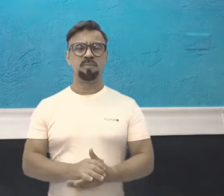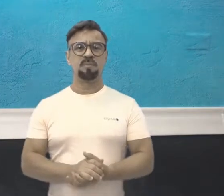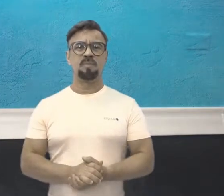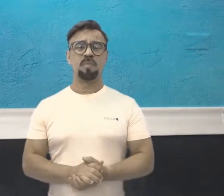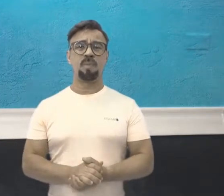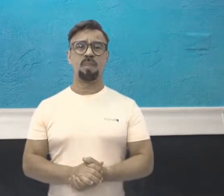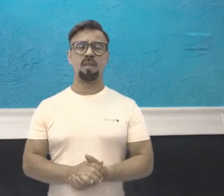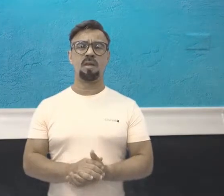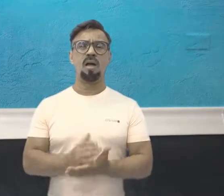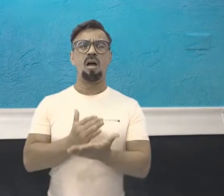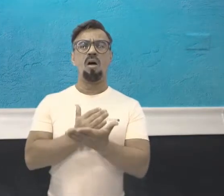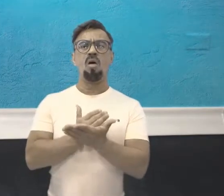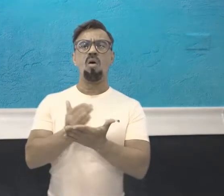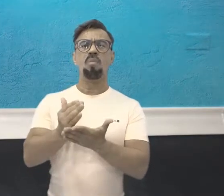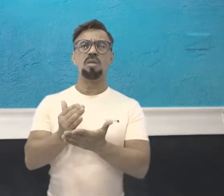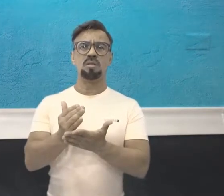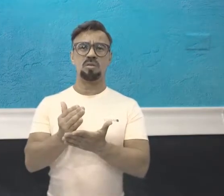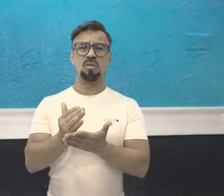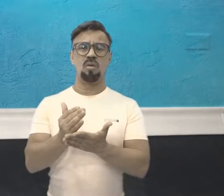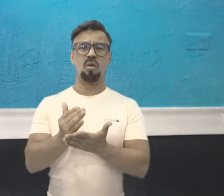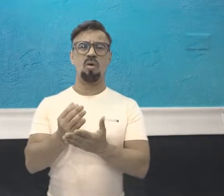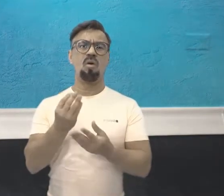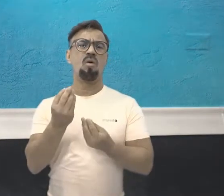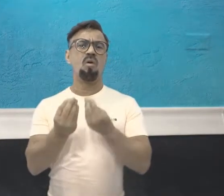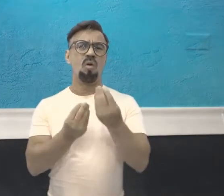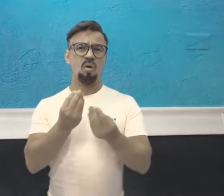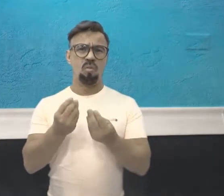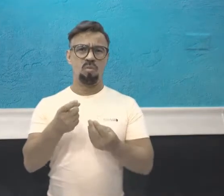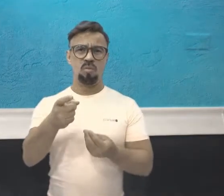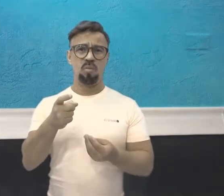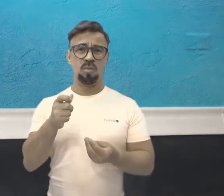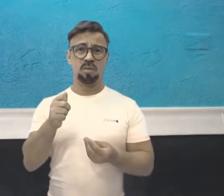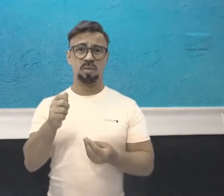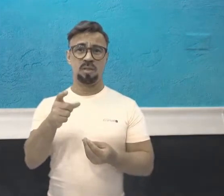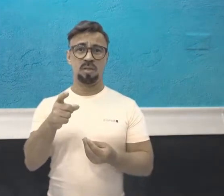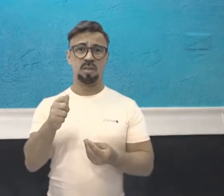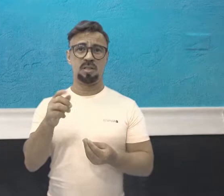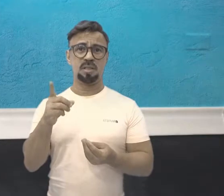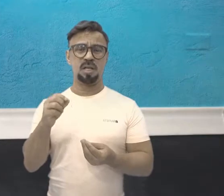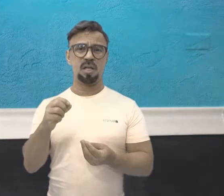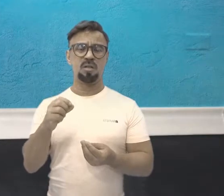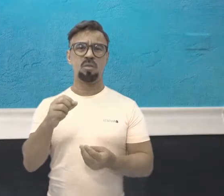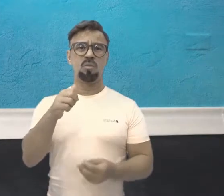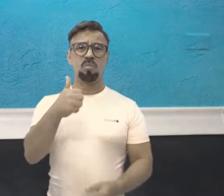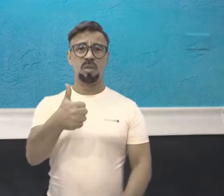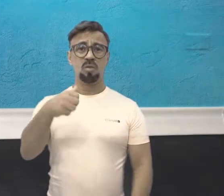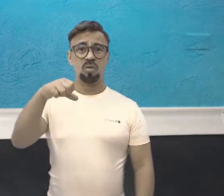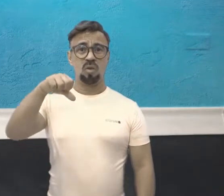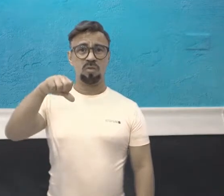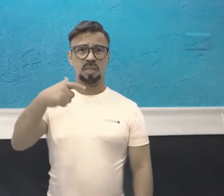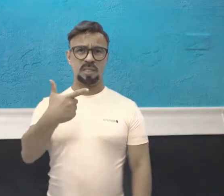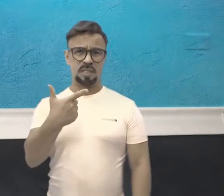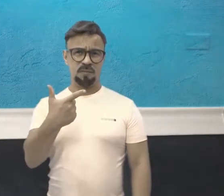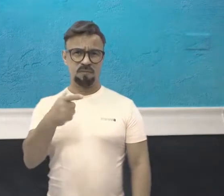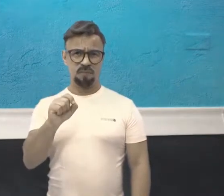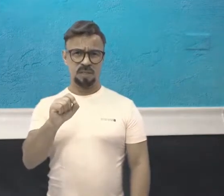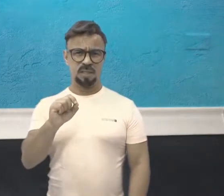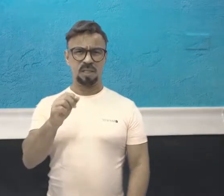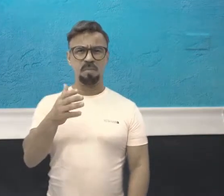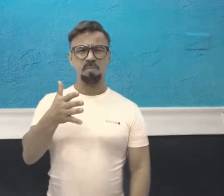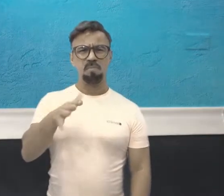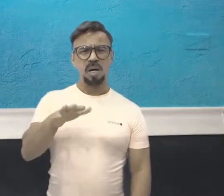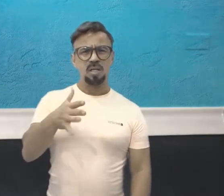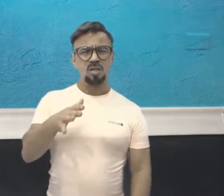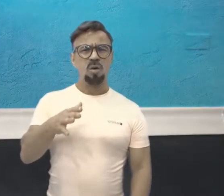e o a origem do Xaxado e se deu em 1920 mais ou menos